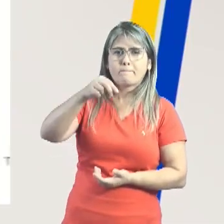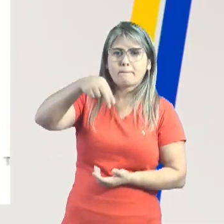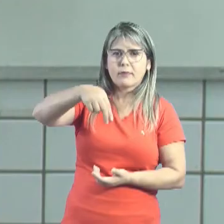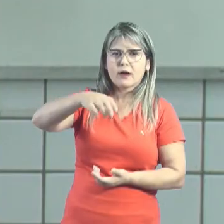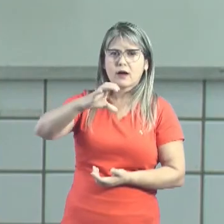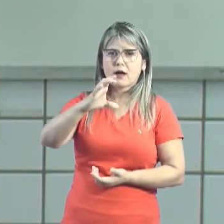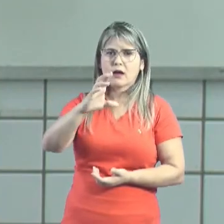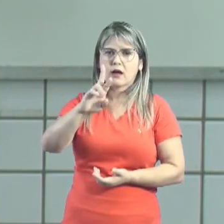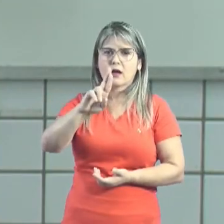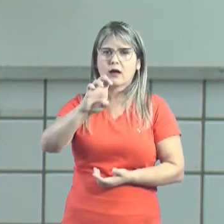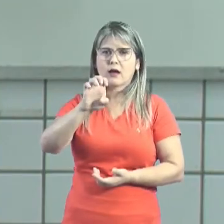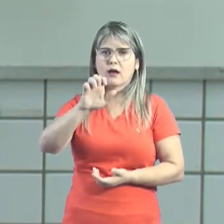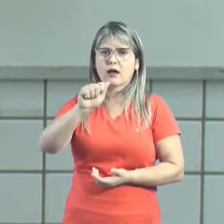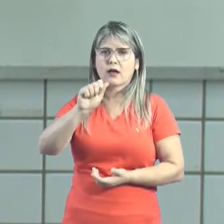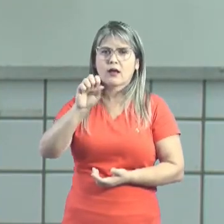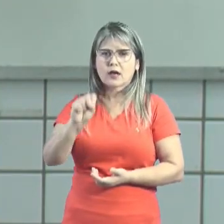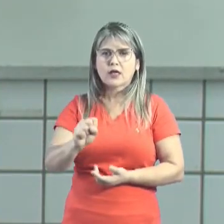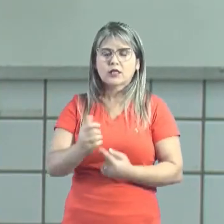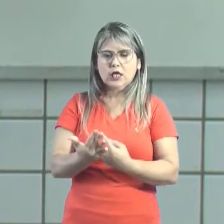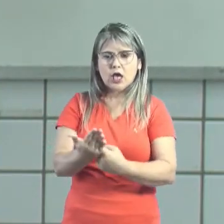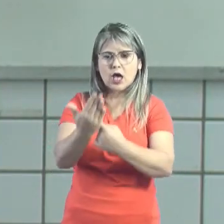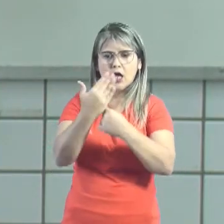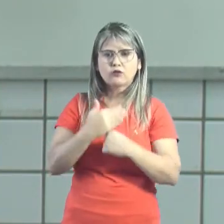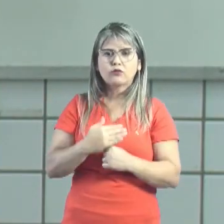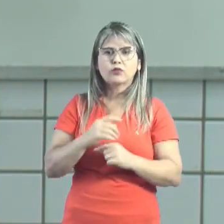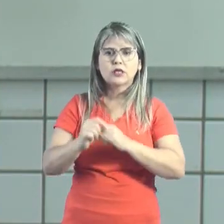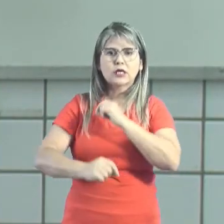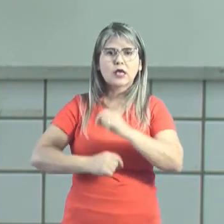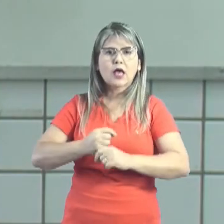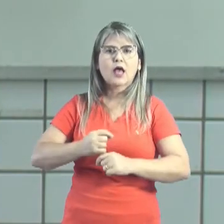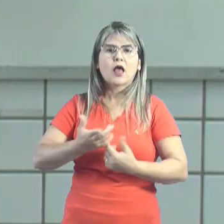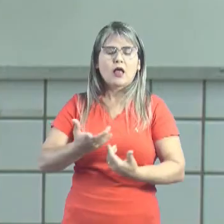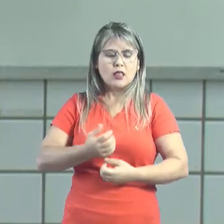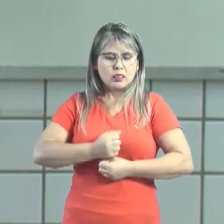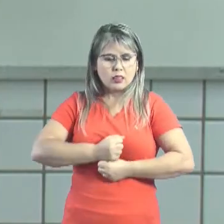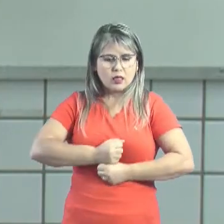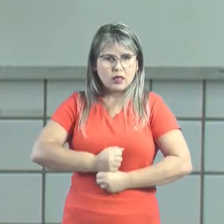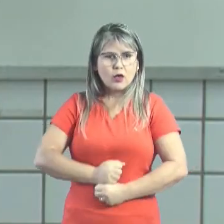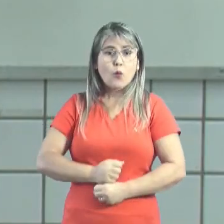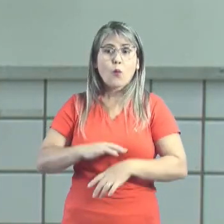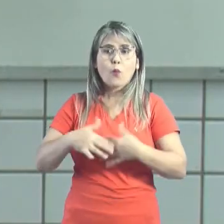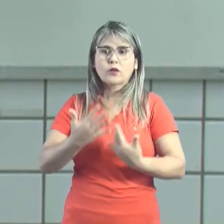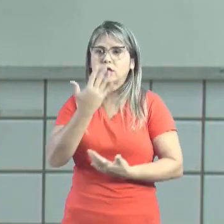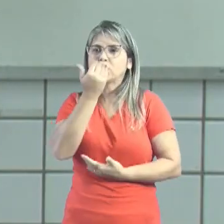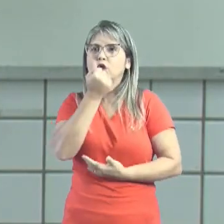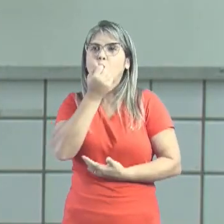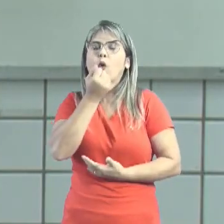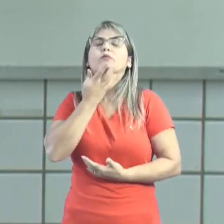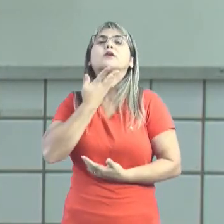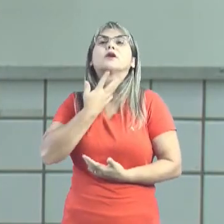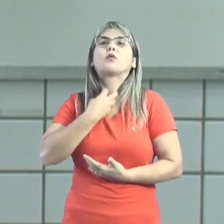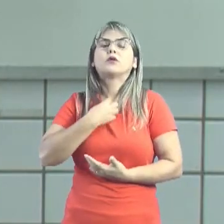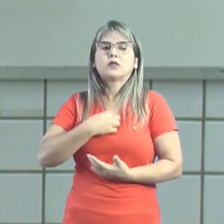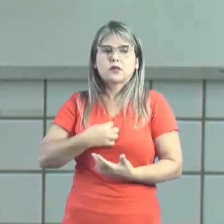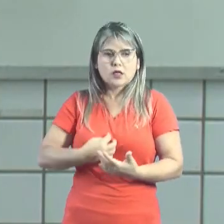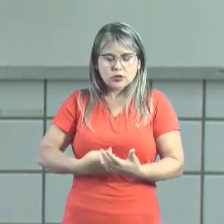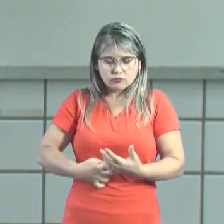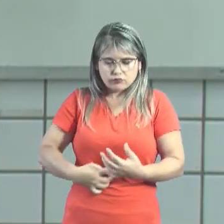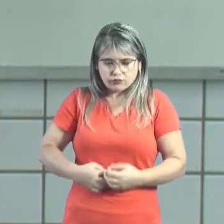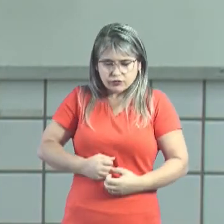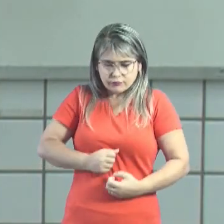de auxiliar na digestão, também auxilia produzindo dois tipos de hormônio: a insulina e